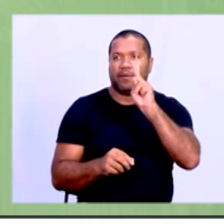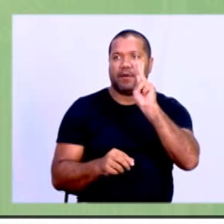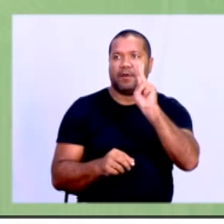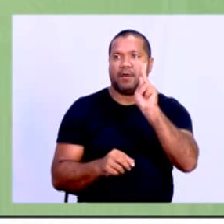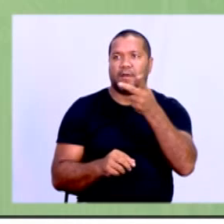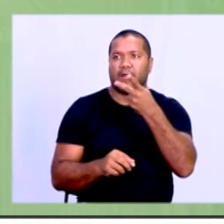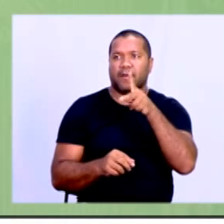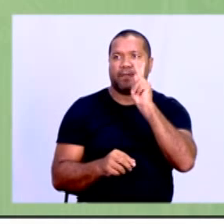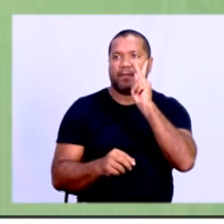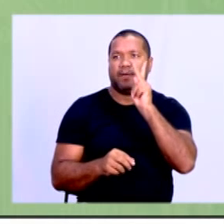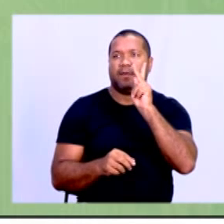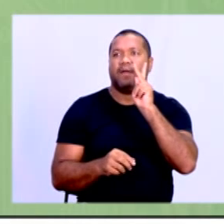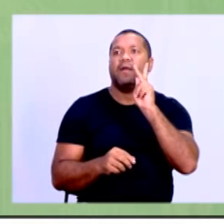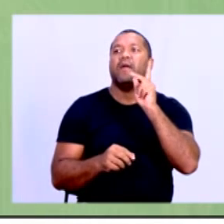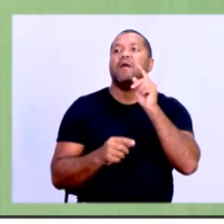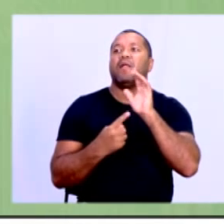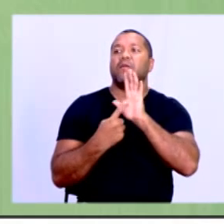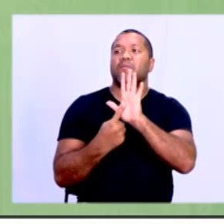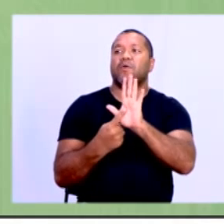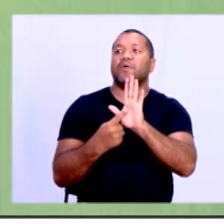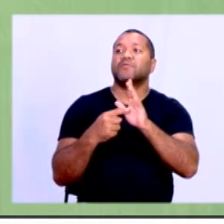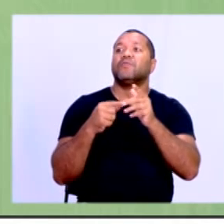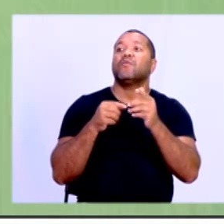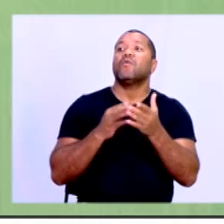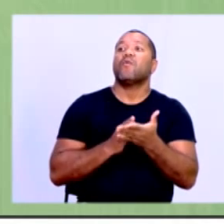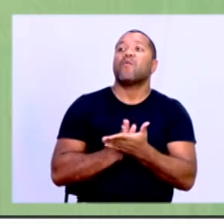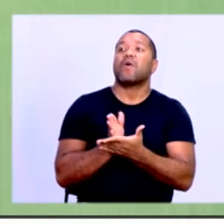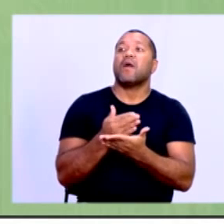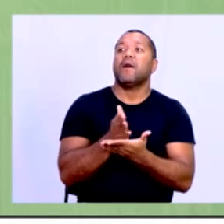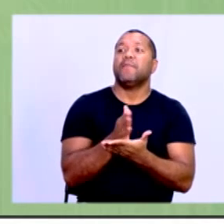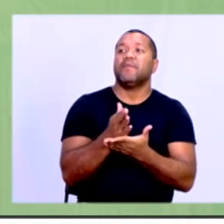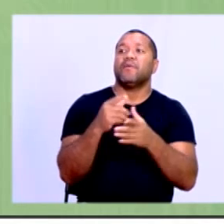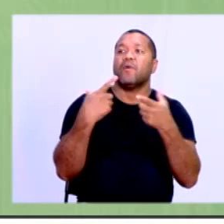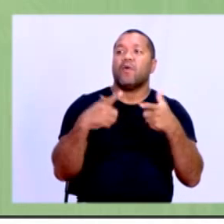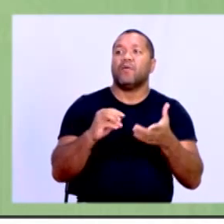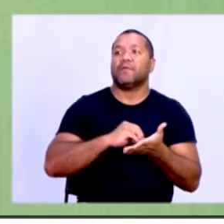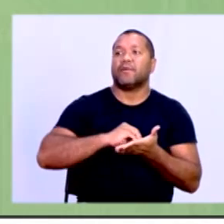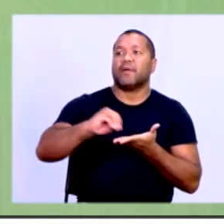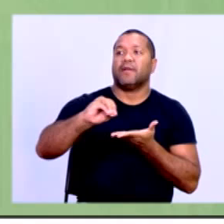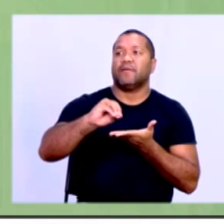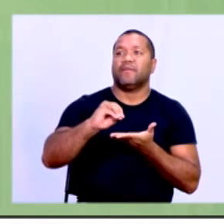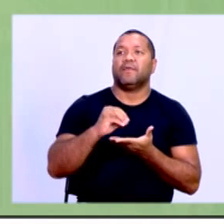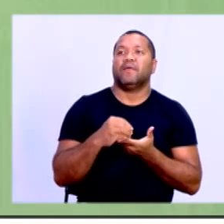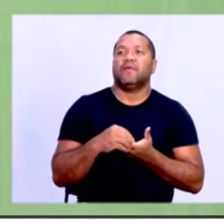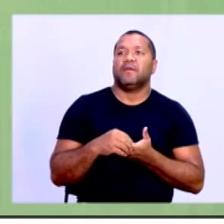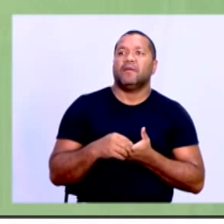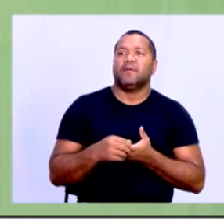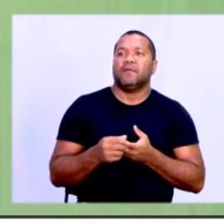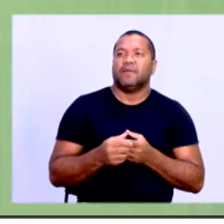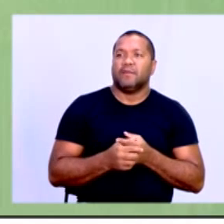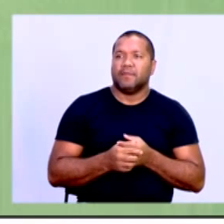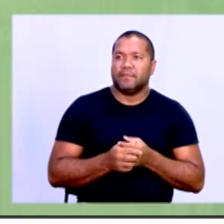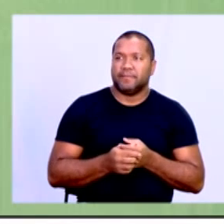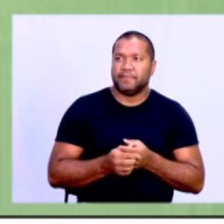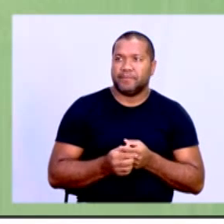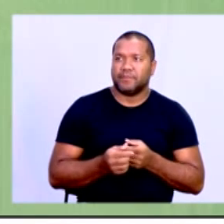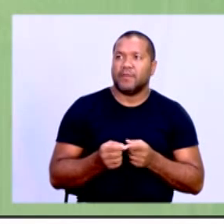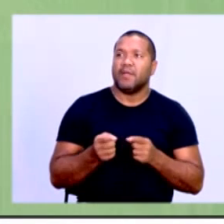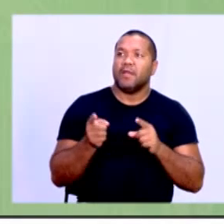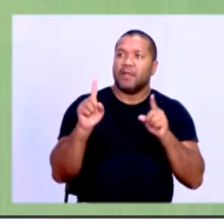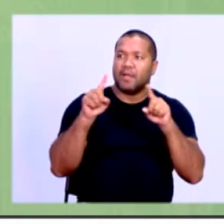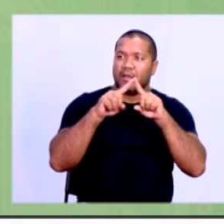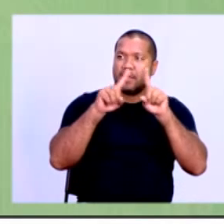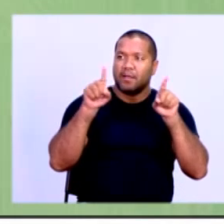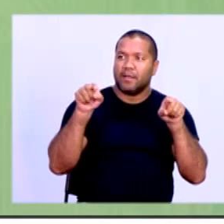Essa é a página onde está as rotas, ó. Onde tem as rotas para onde é que eu quero enviar. E aqui é o resultado